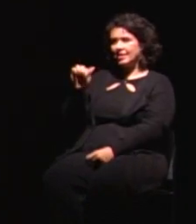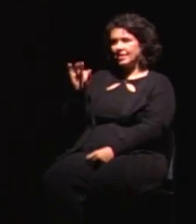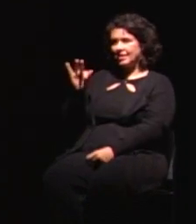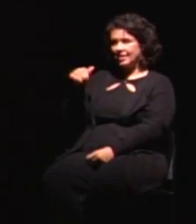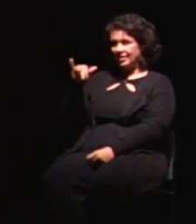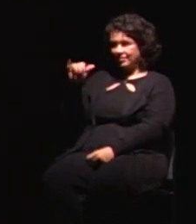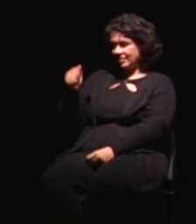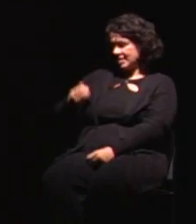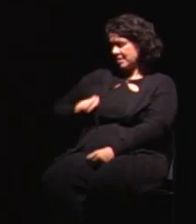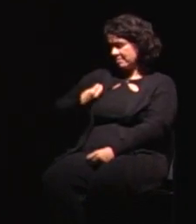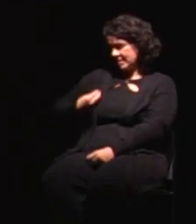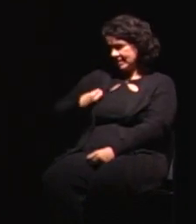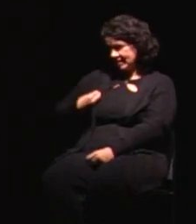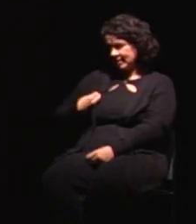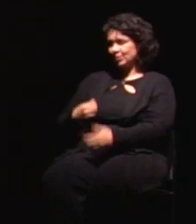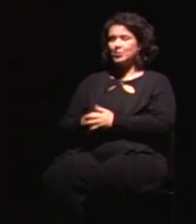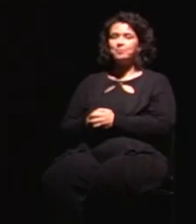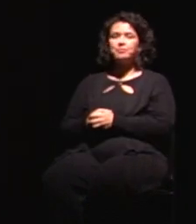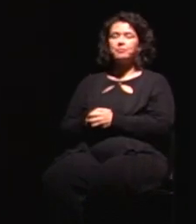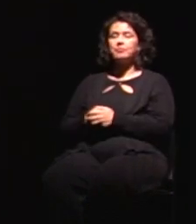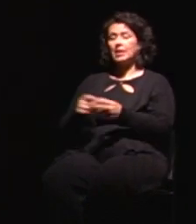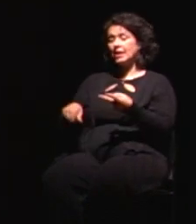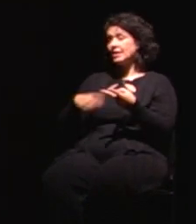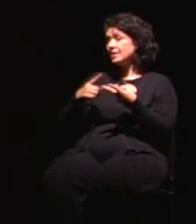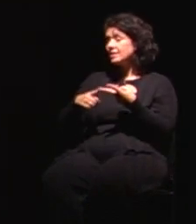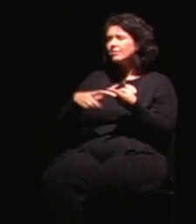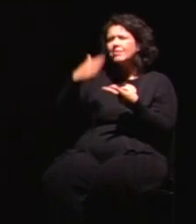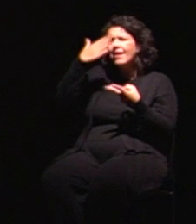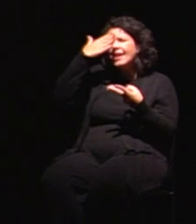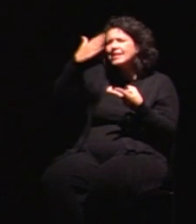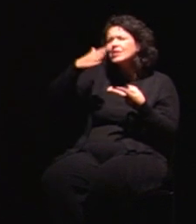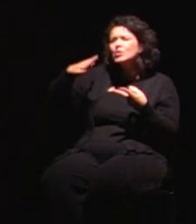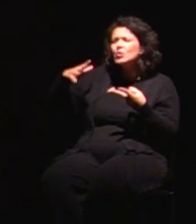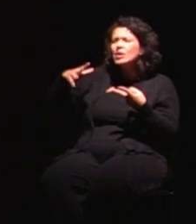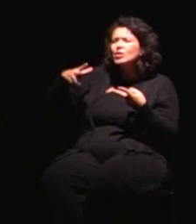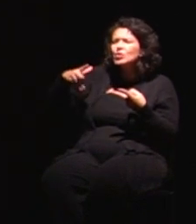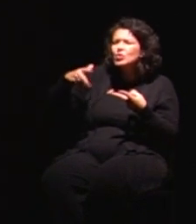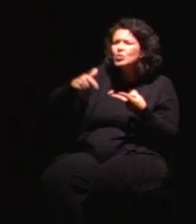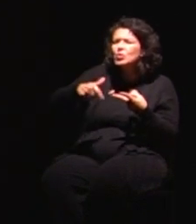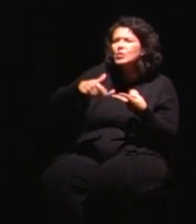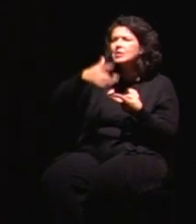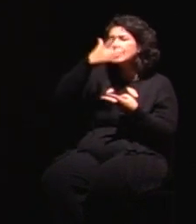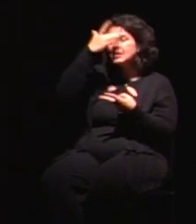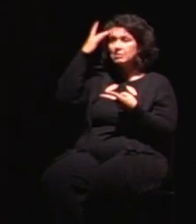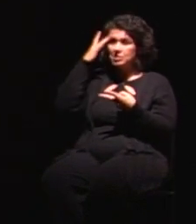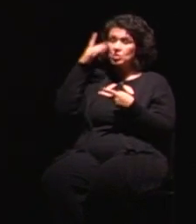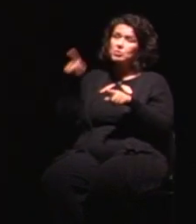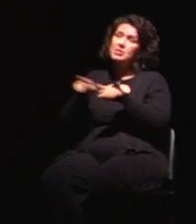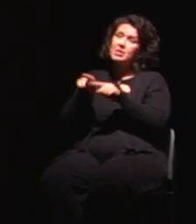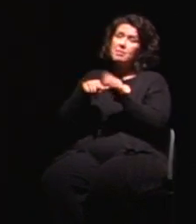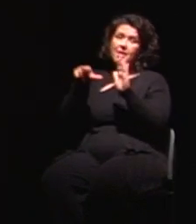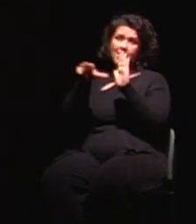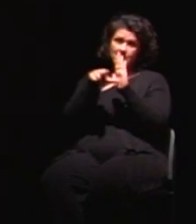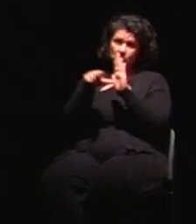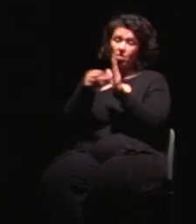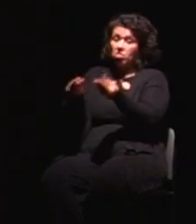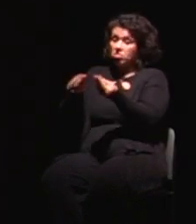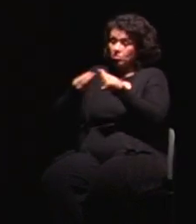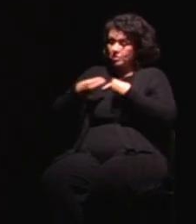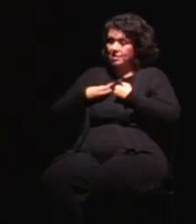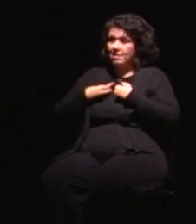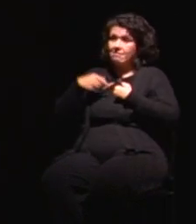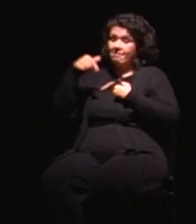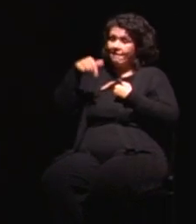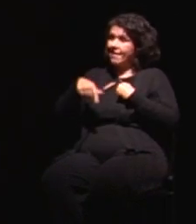Depois, o agradecimento à instituição e a todos os colaboradores que nos proporcionaram essa